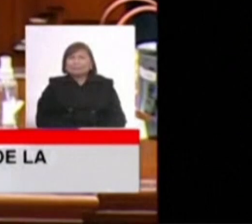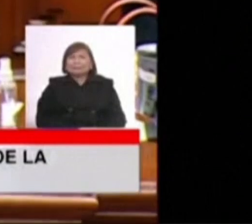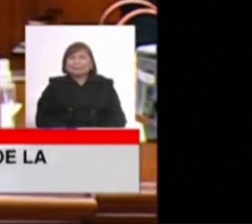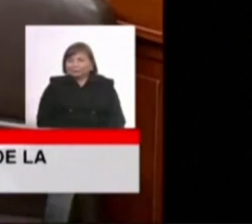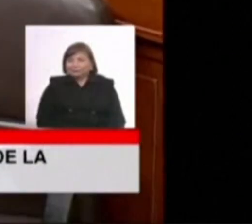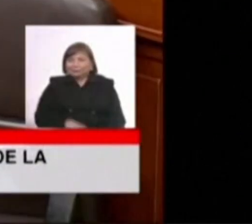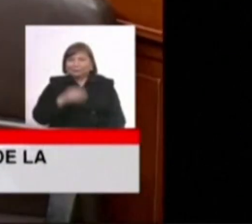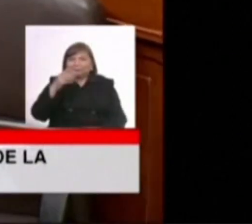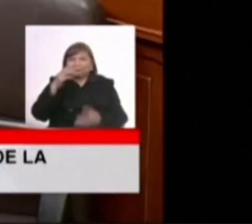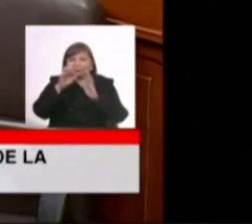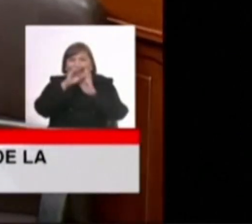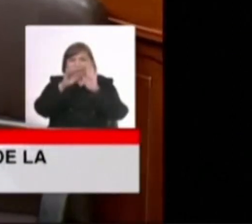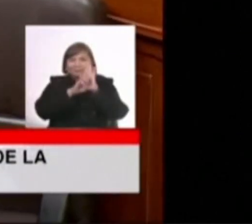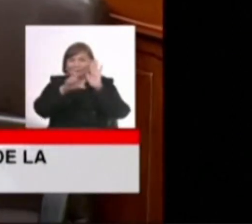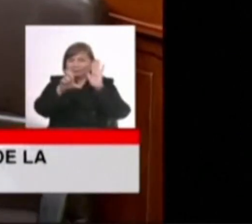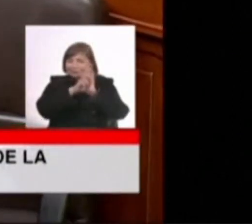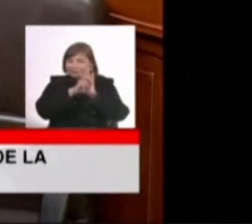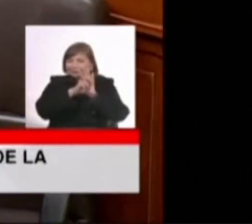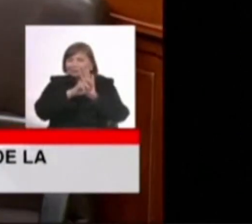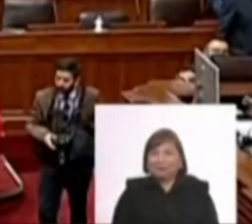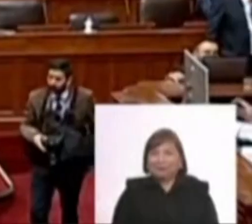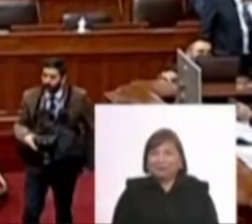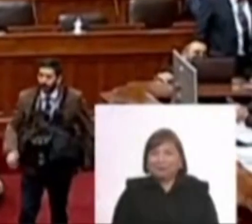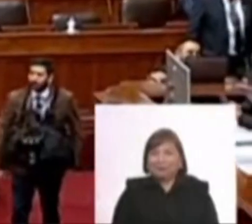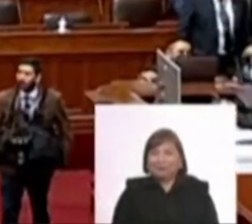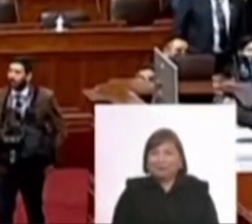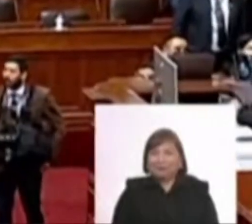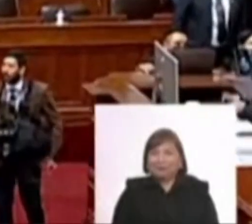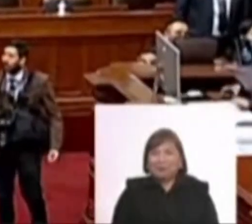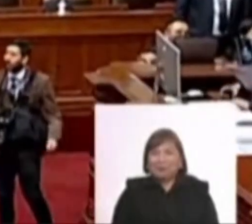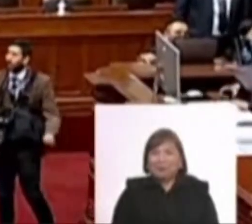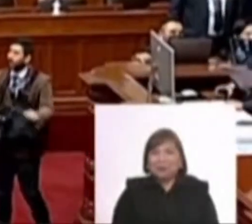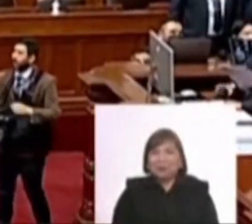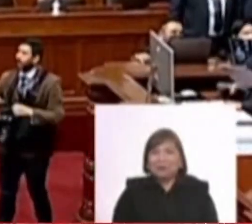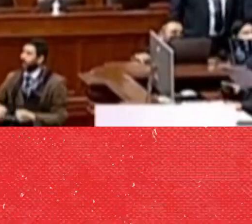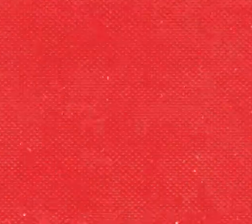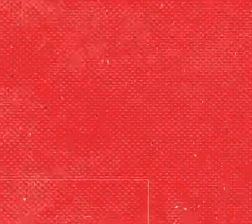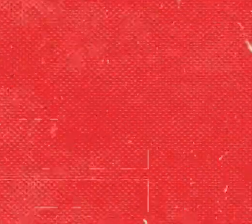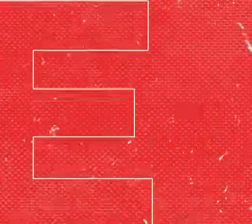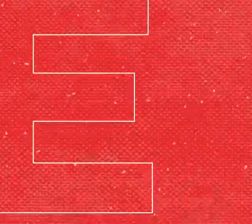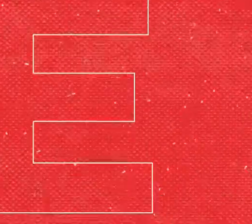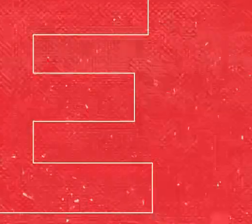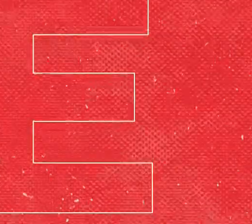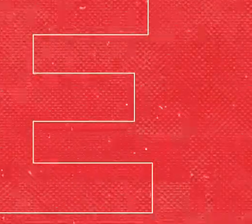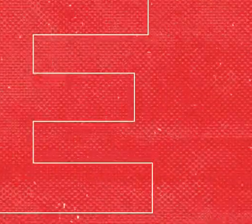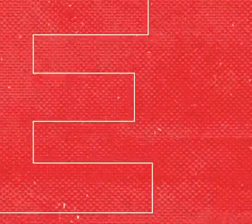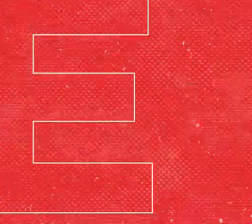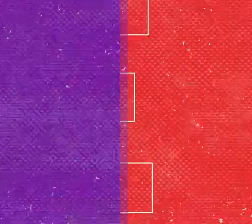preocupação e que pretende seguir com relações de amizade e cooperação com o país.